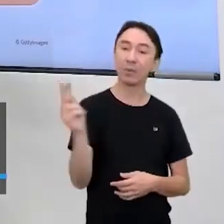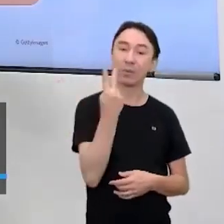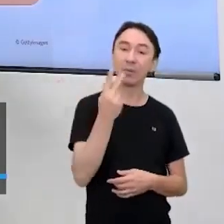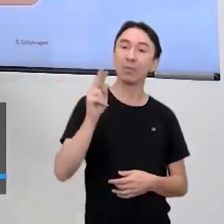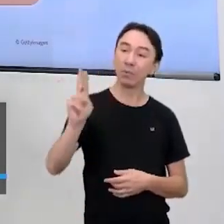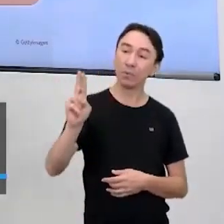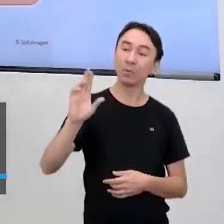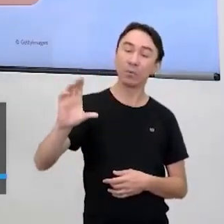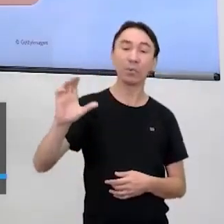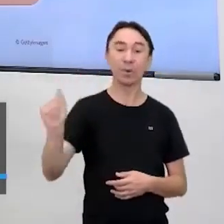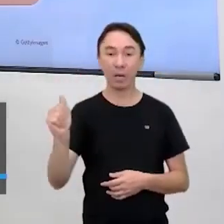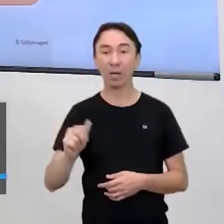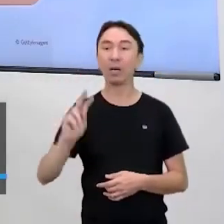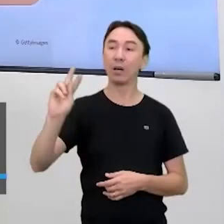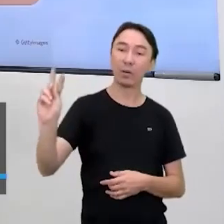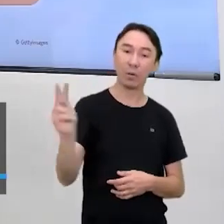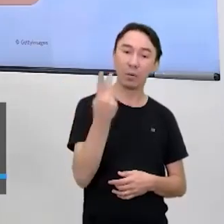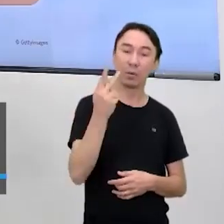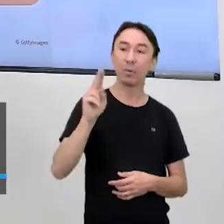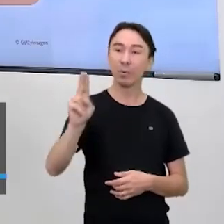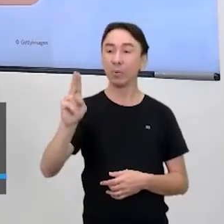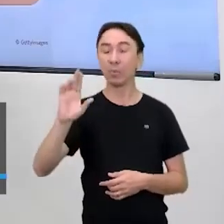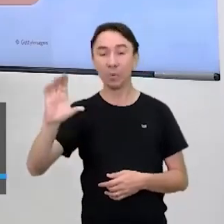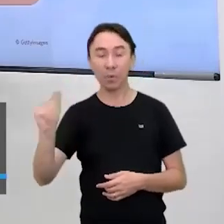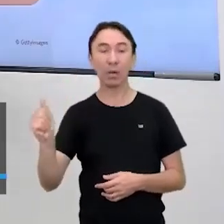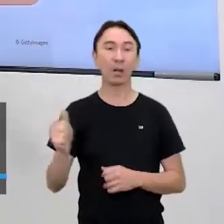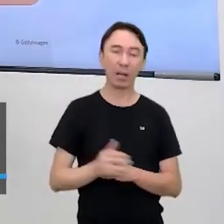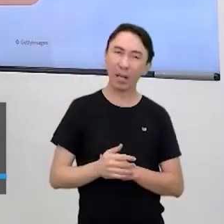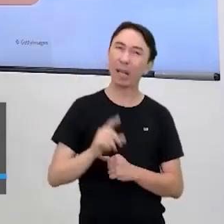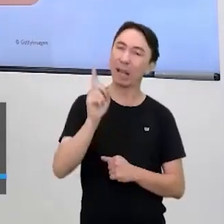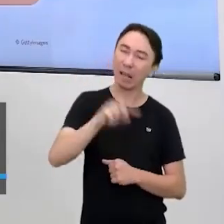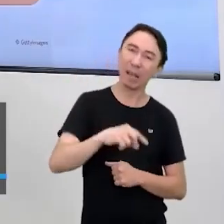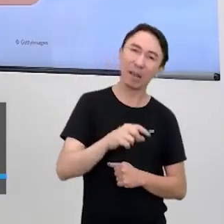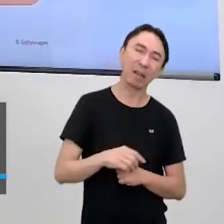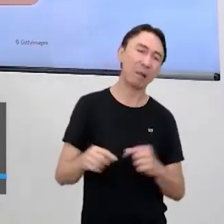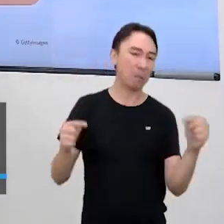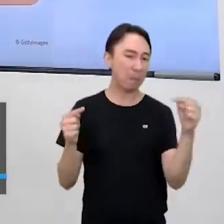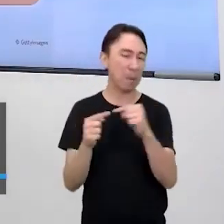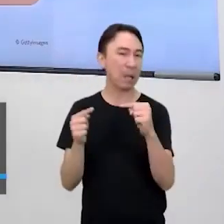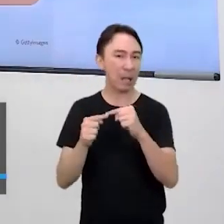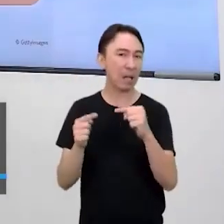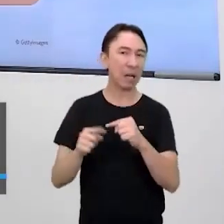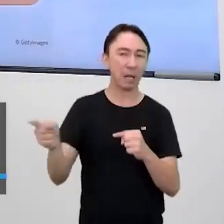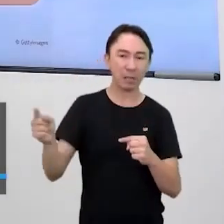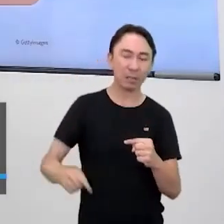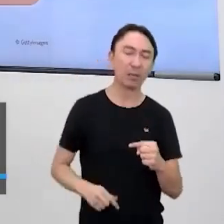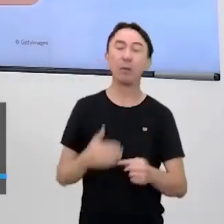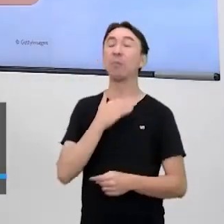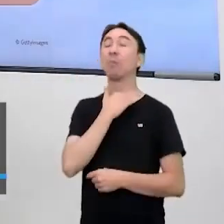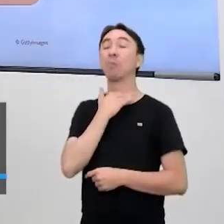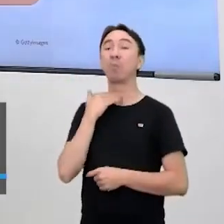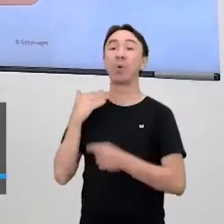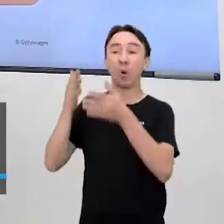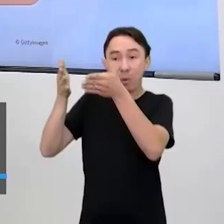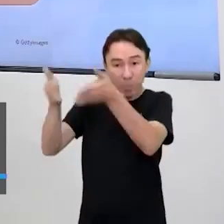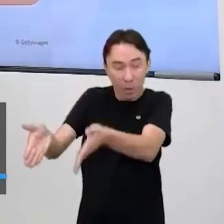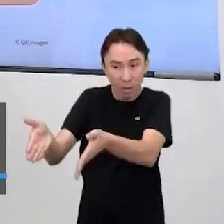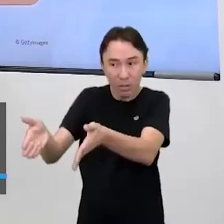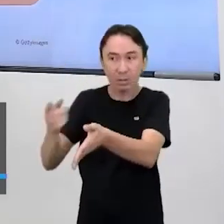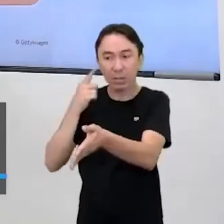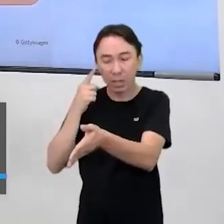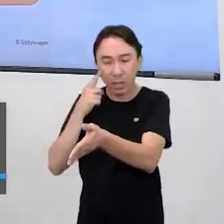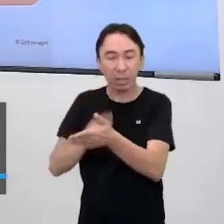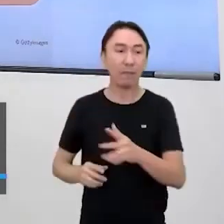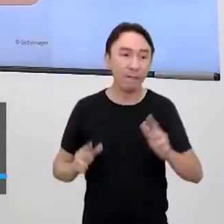questões de funeral, né? De homenagear mortos. Tem toda uma questão aqui de celebração aos